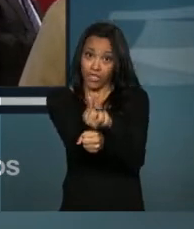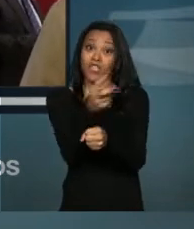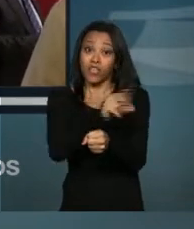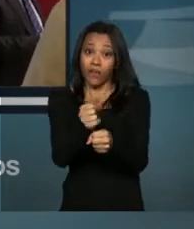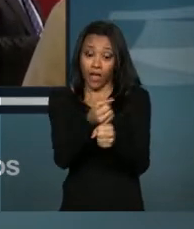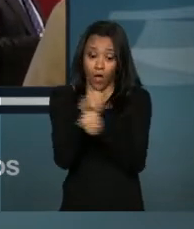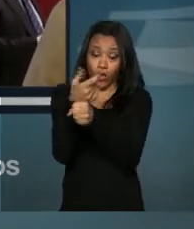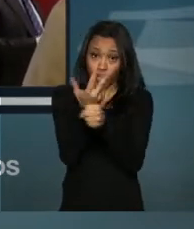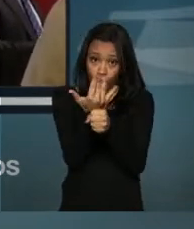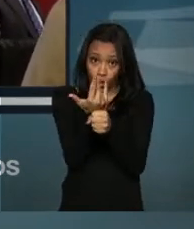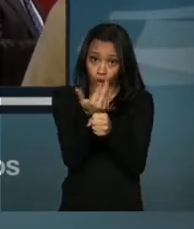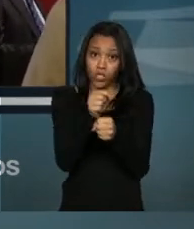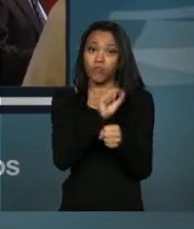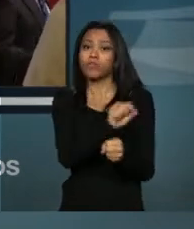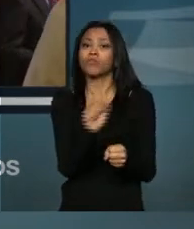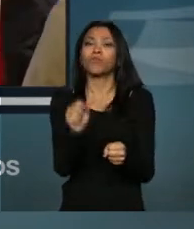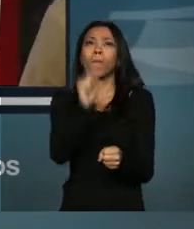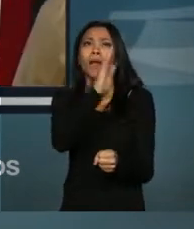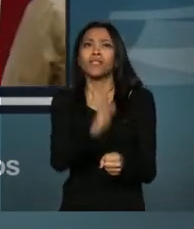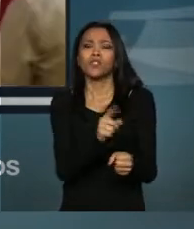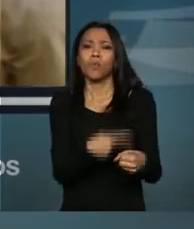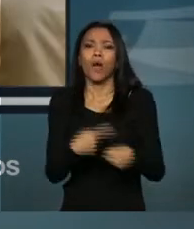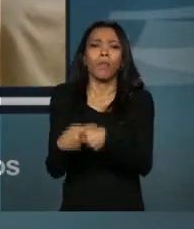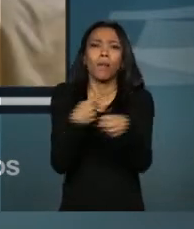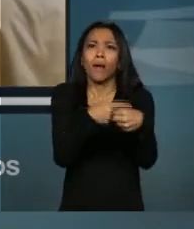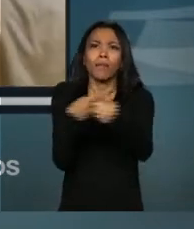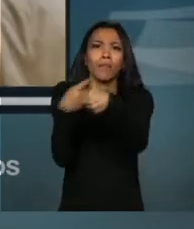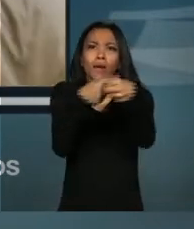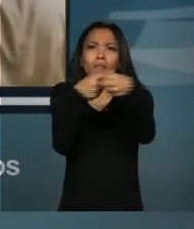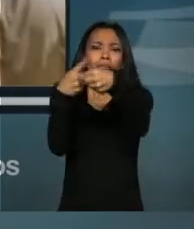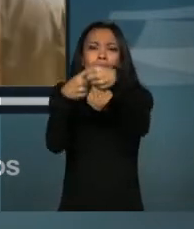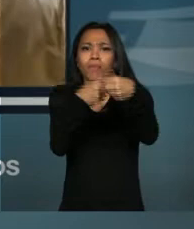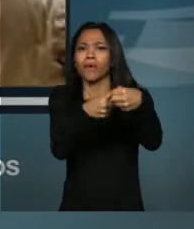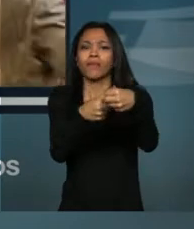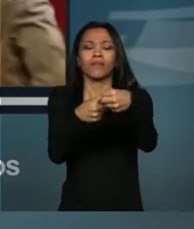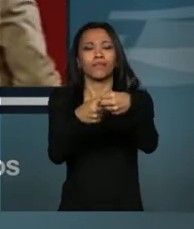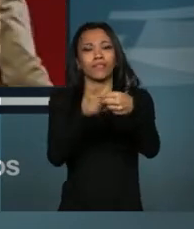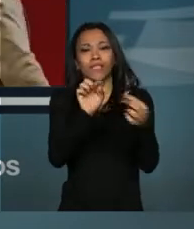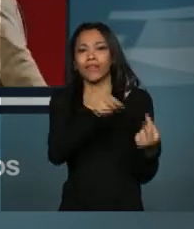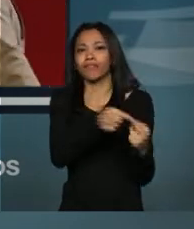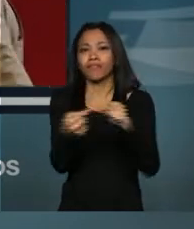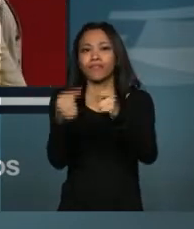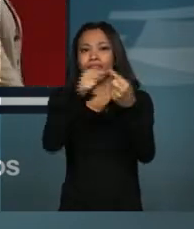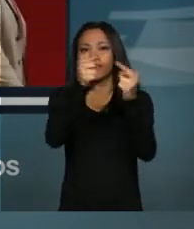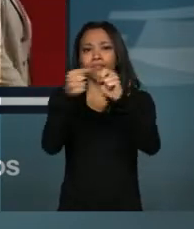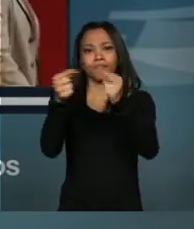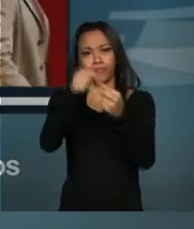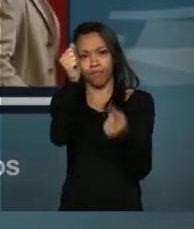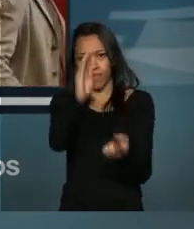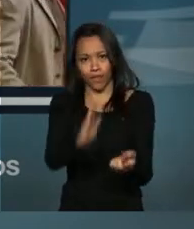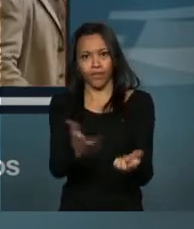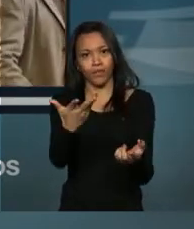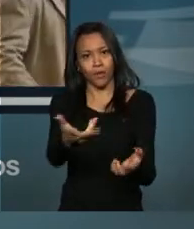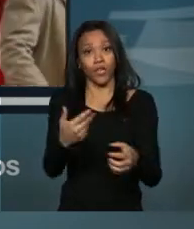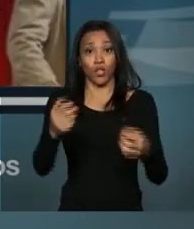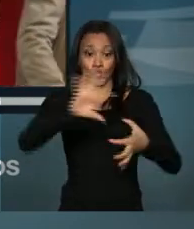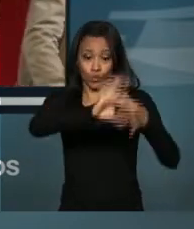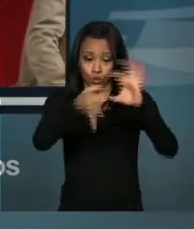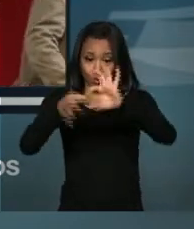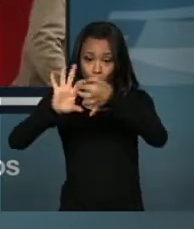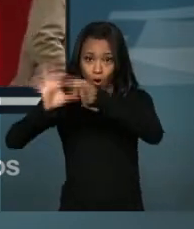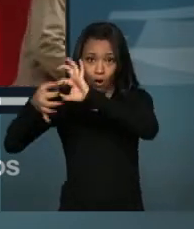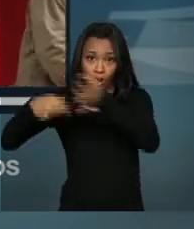o Brasil para todos os brasileiros, integrando o país. Os Jogos pertencem ao